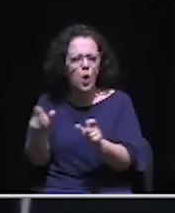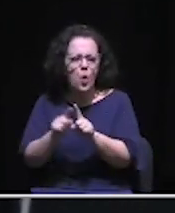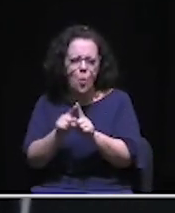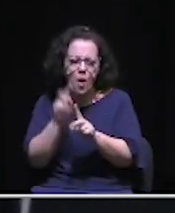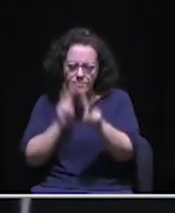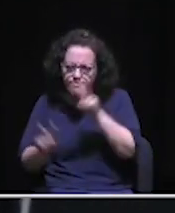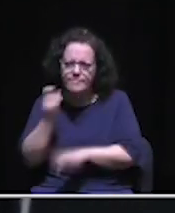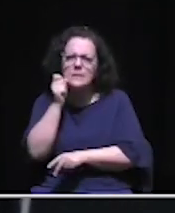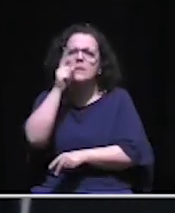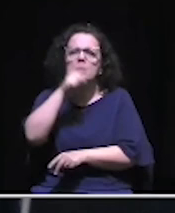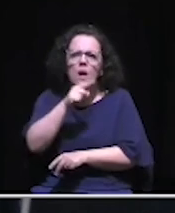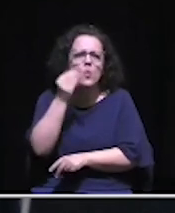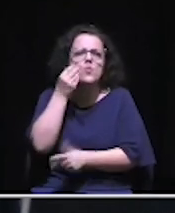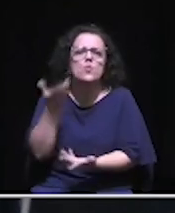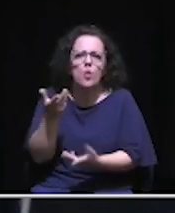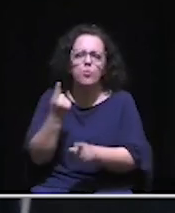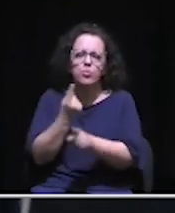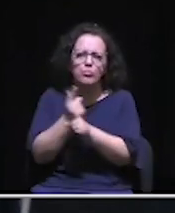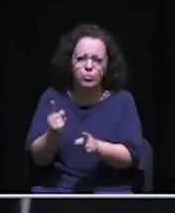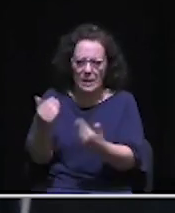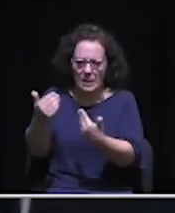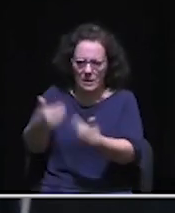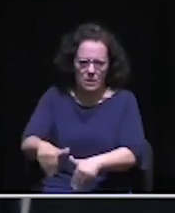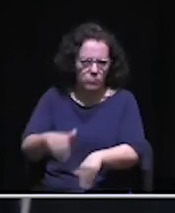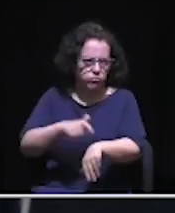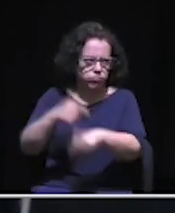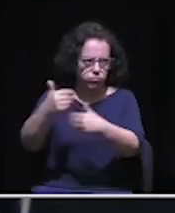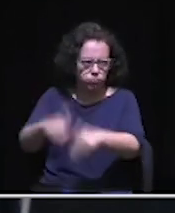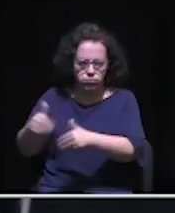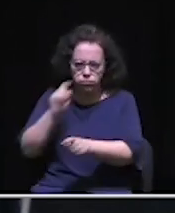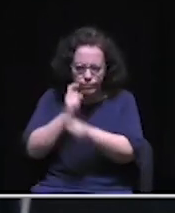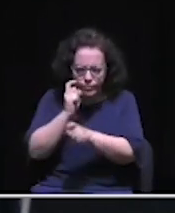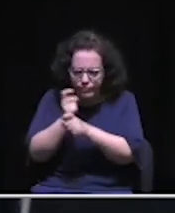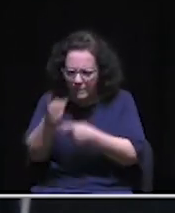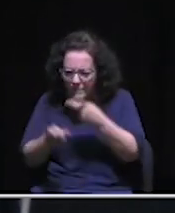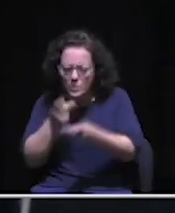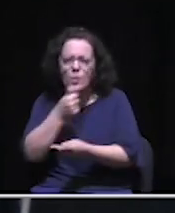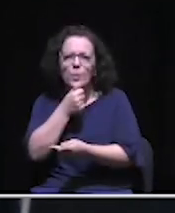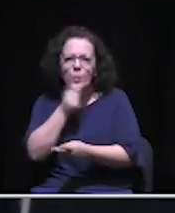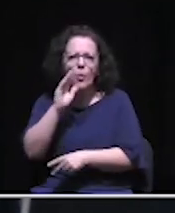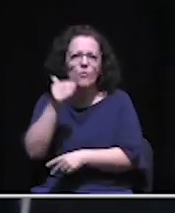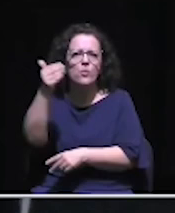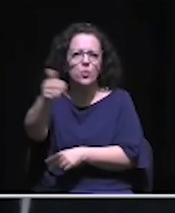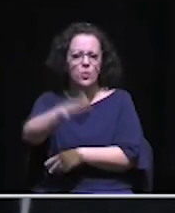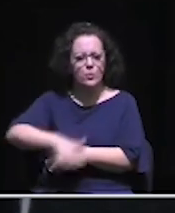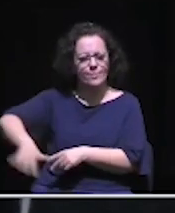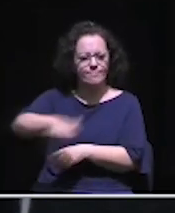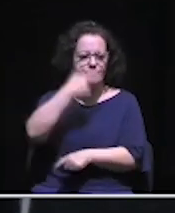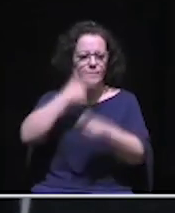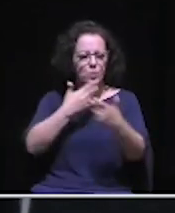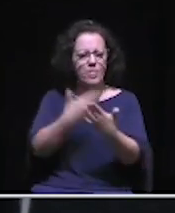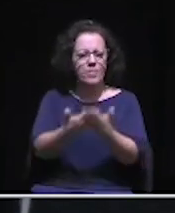afinando e encontrando novas soluções para estes tempos de restrições? E, sobretudo, como é que vamos conseguir ter uma cidade melhor no futuro com mais espaço para as